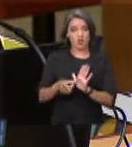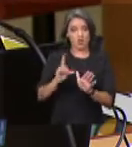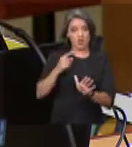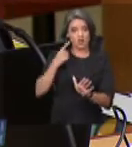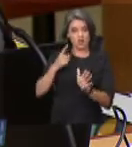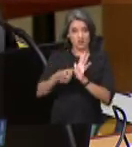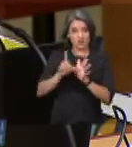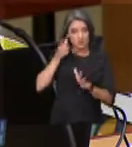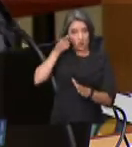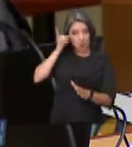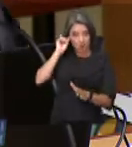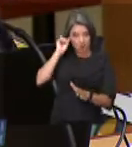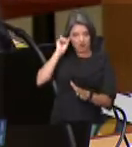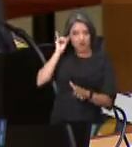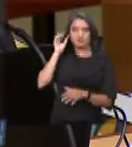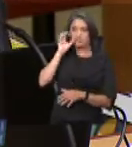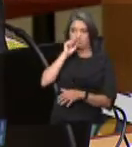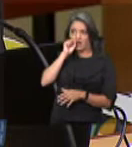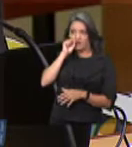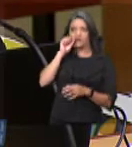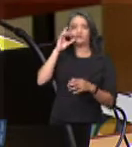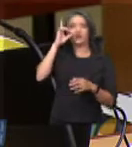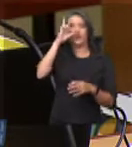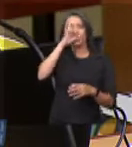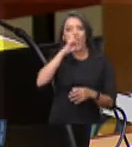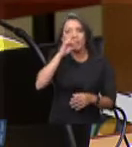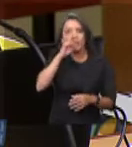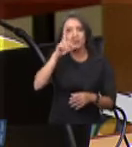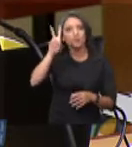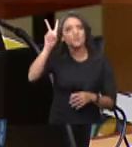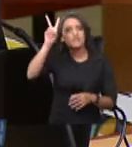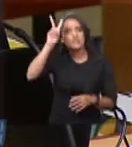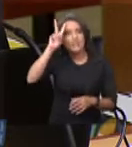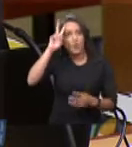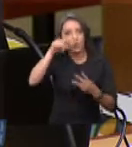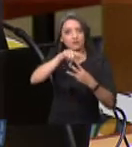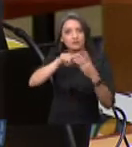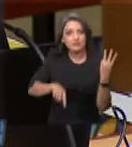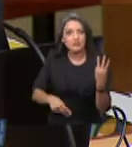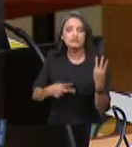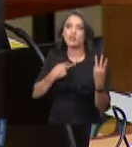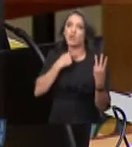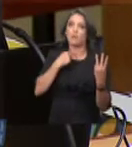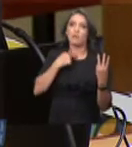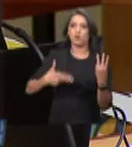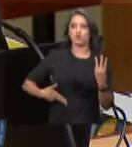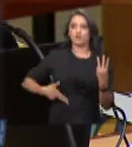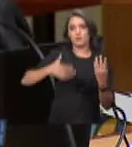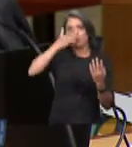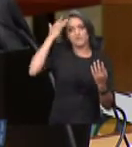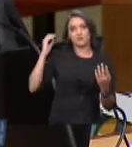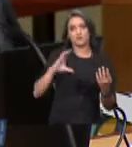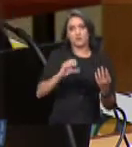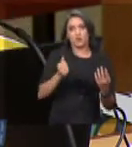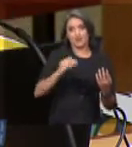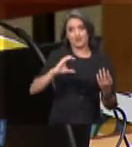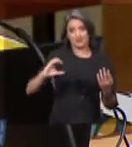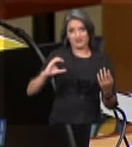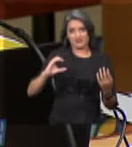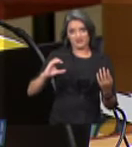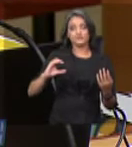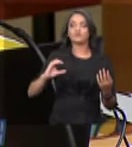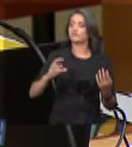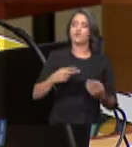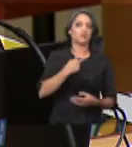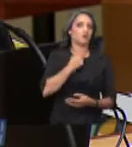posterior ou seja sábado domingo e segunda de colecionadores Caçadores e atiradores os cactos